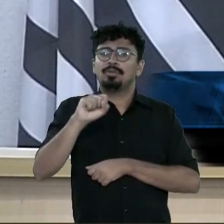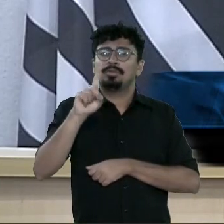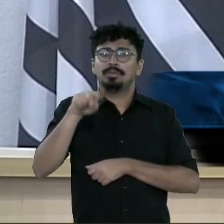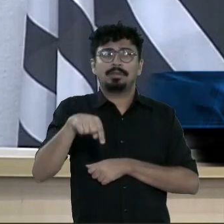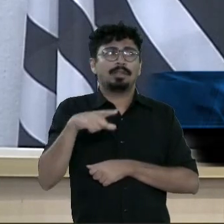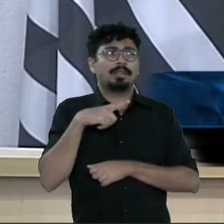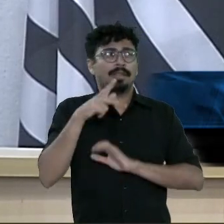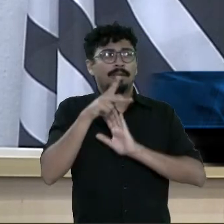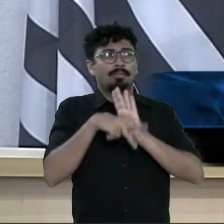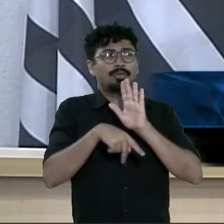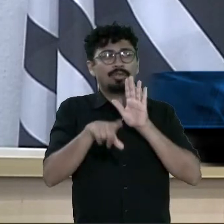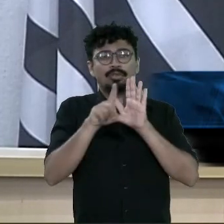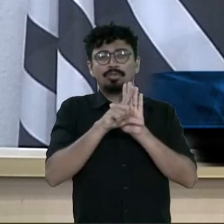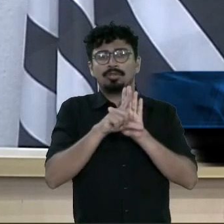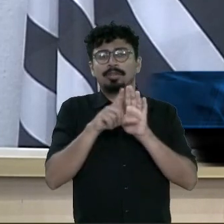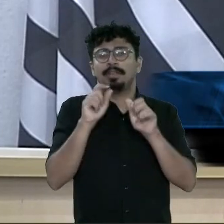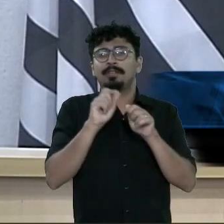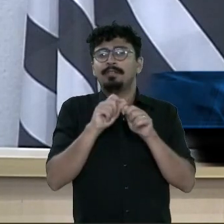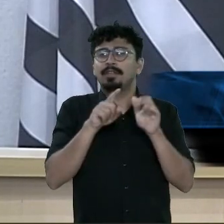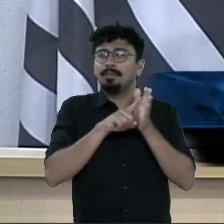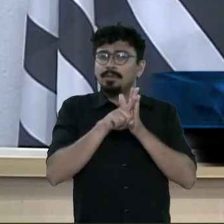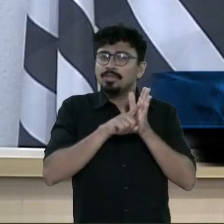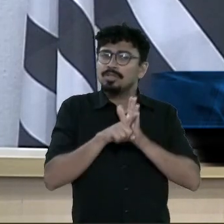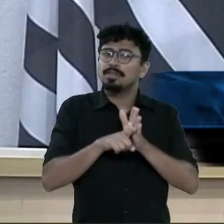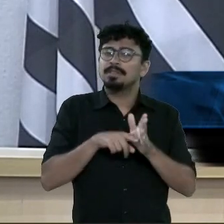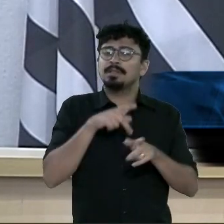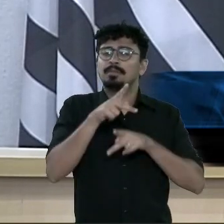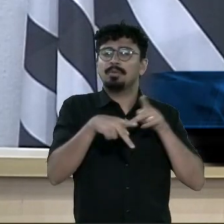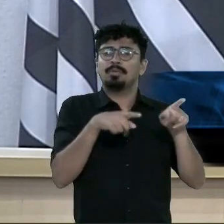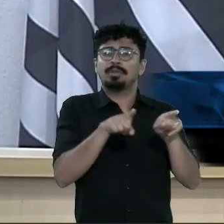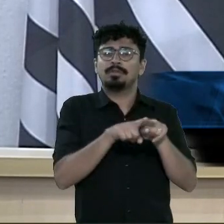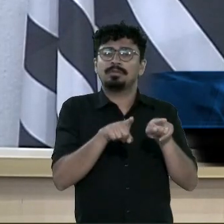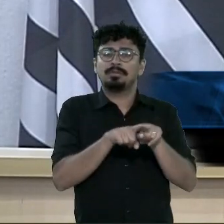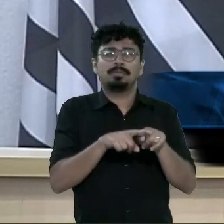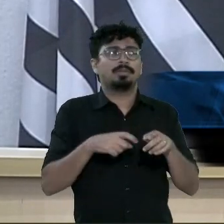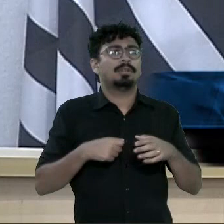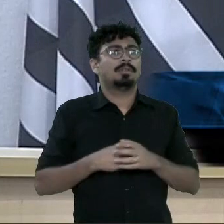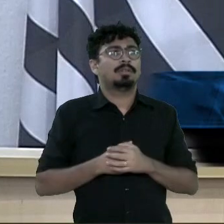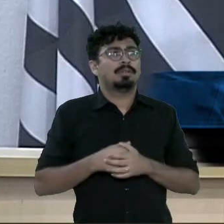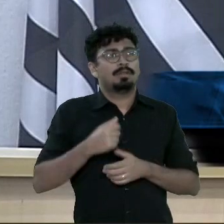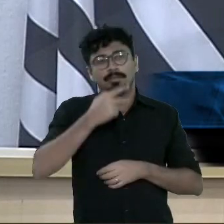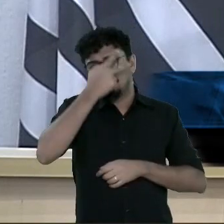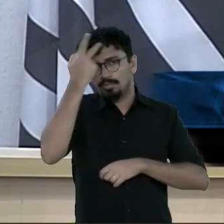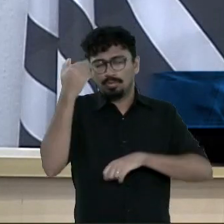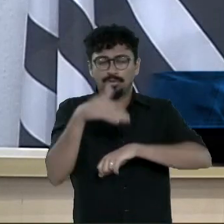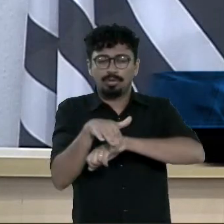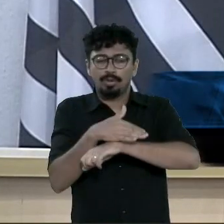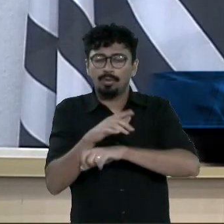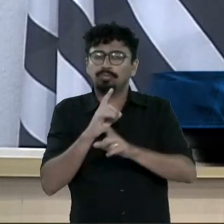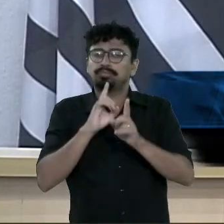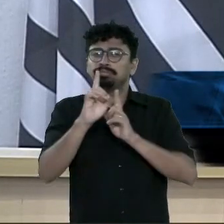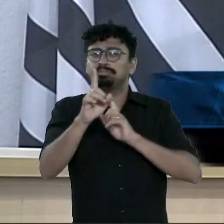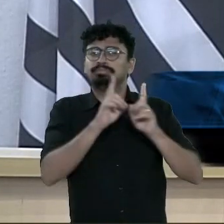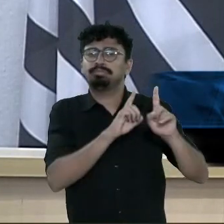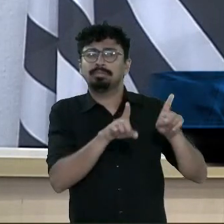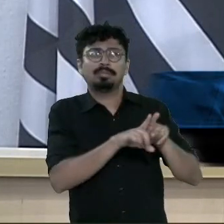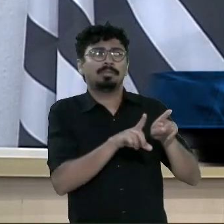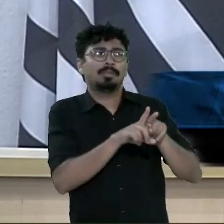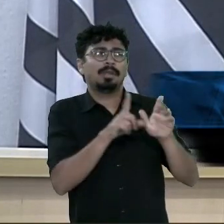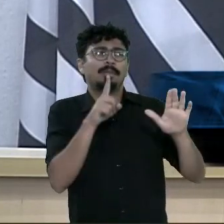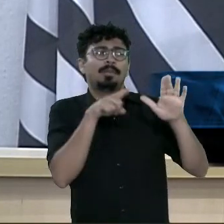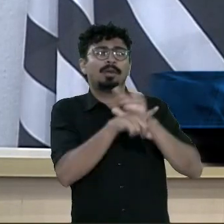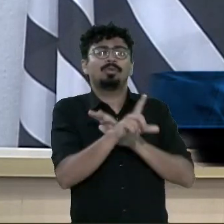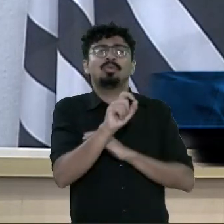um projeto para essa casa, faz uma pesquisa popular, ouve a população. Quem está na rua para lá e para cá andando tem que perguntar o